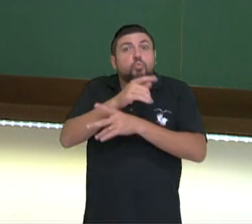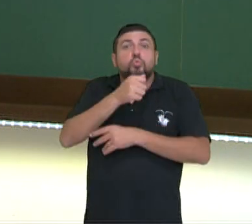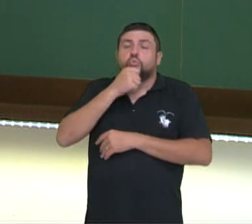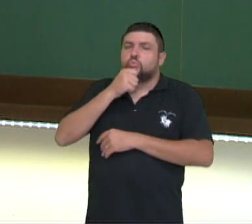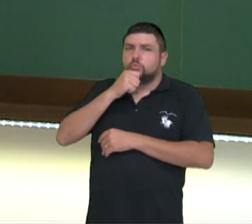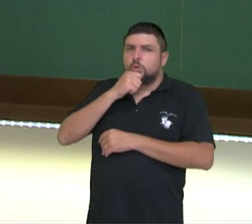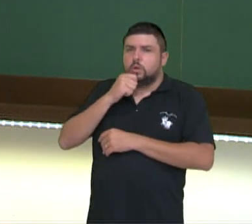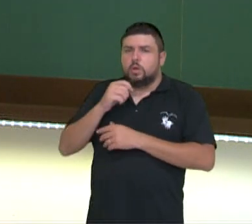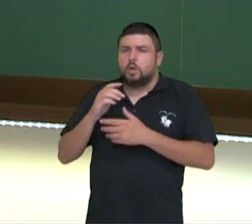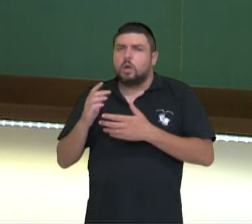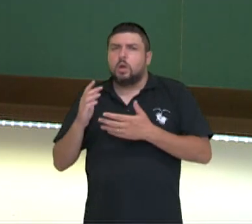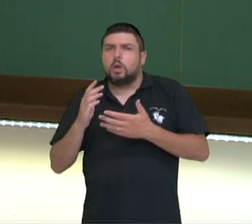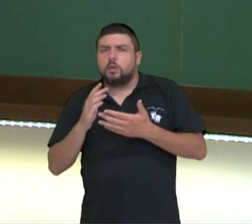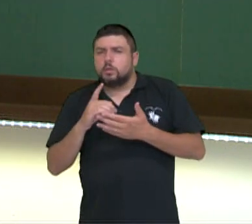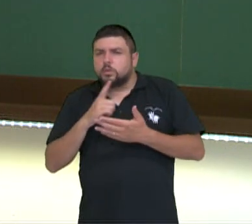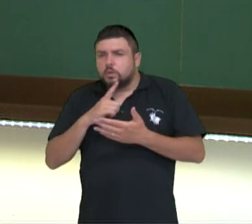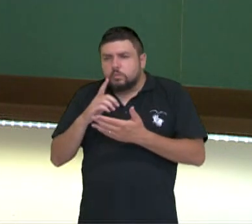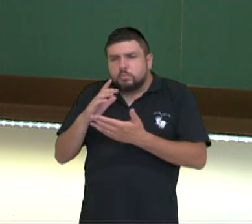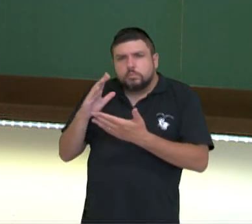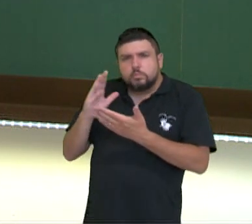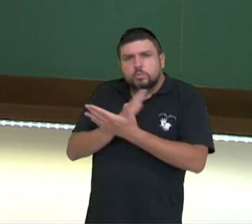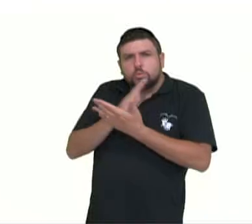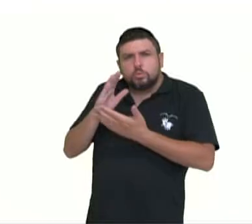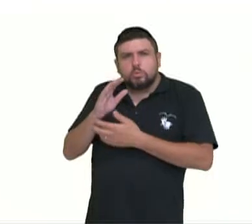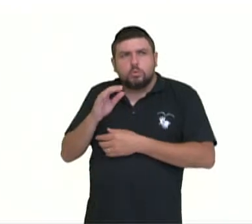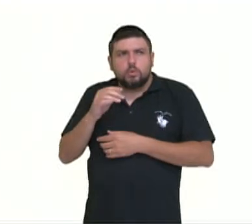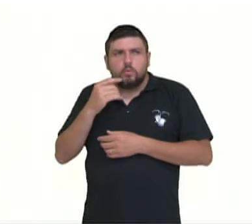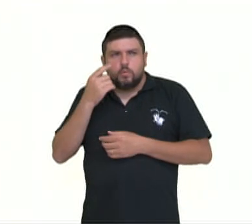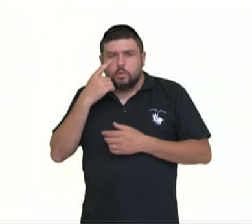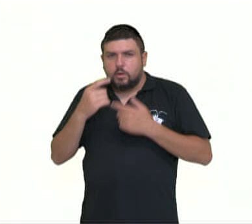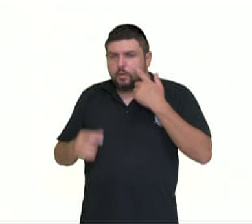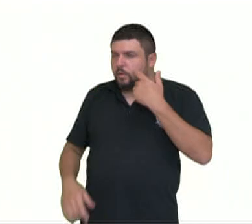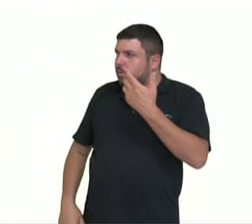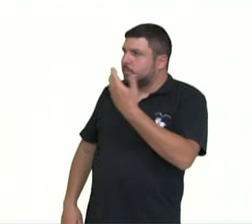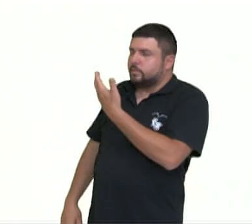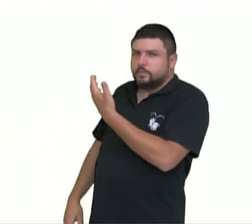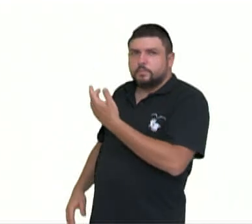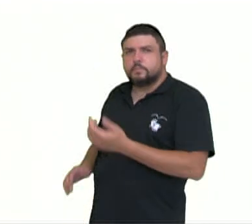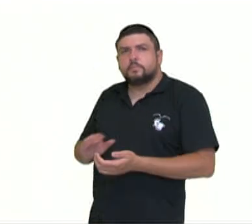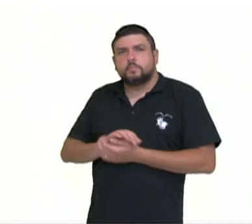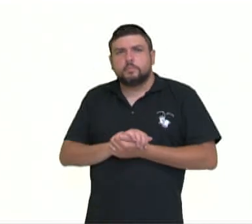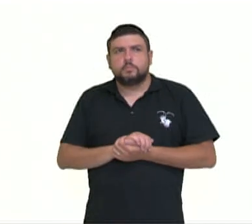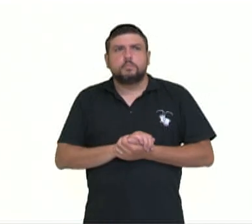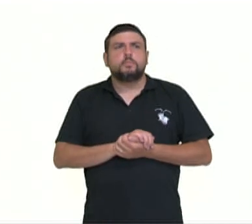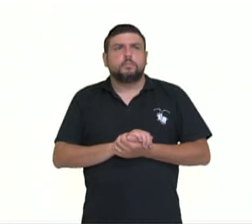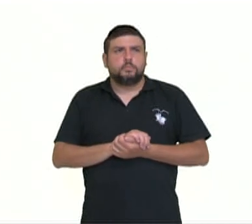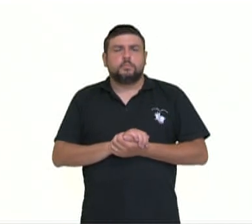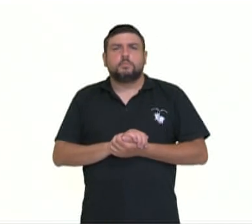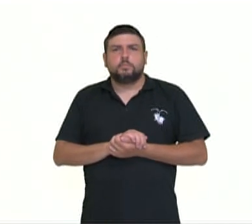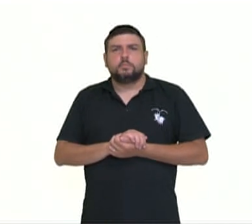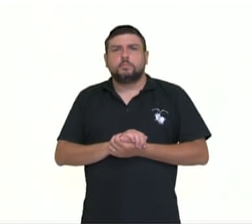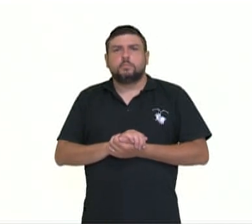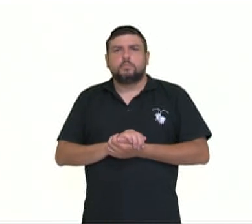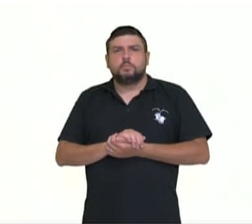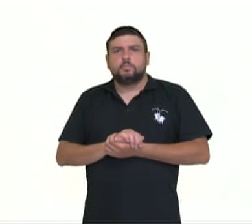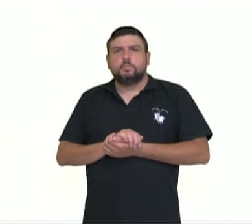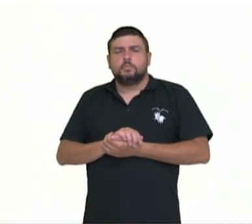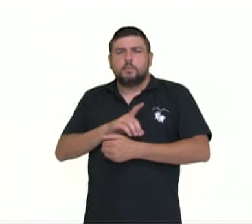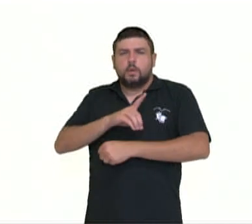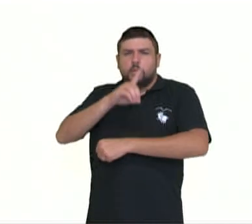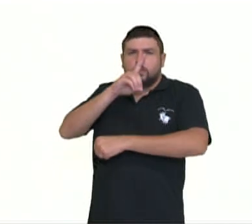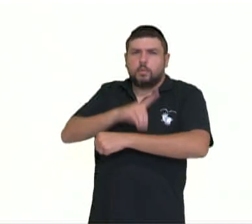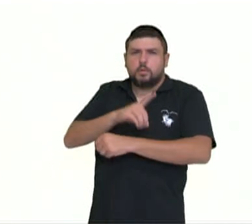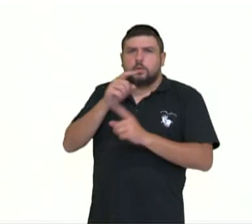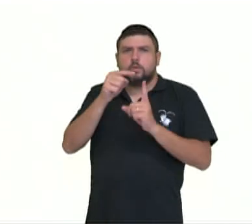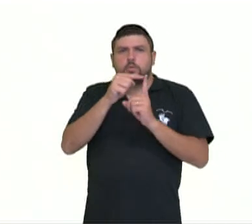temos alguns exemplos, como a Dengvaxia, tá? Que ela é para vacina para dengue 1, 2, 3 e